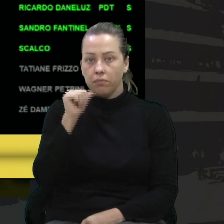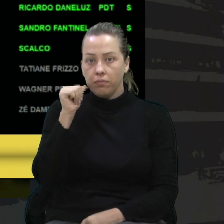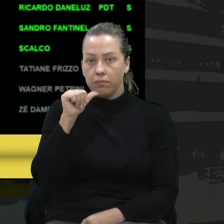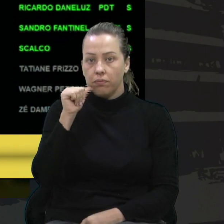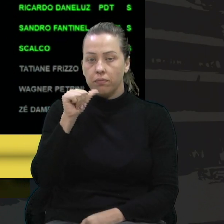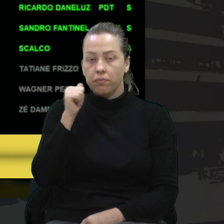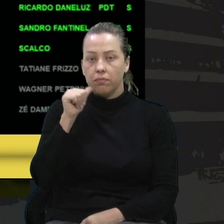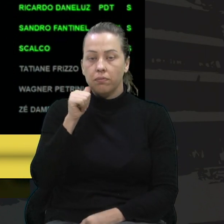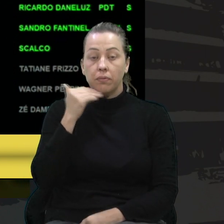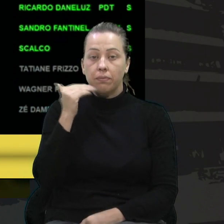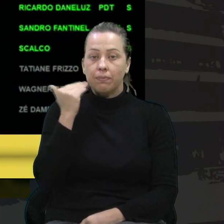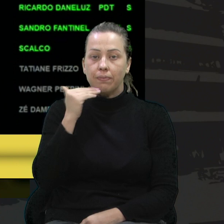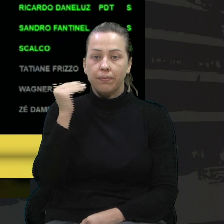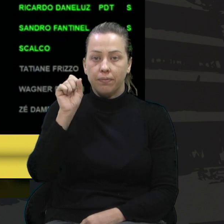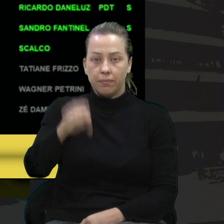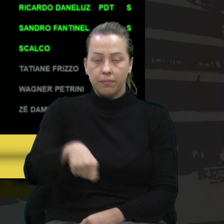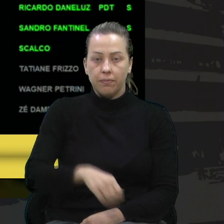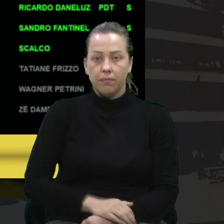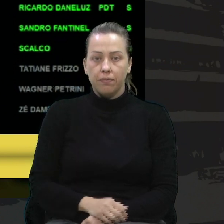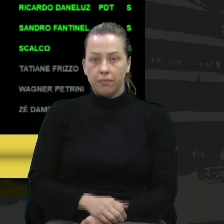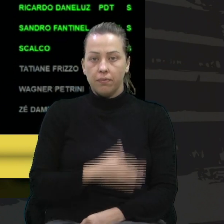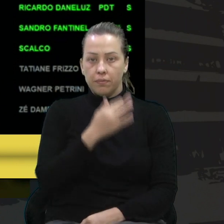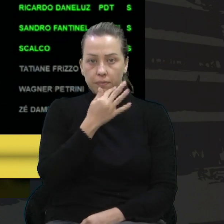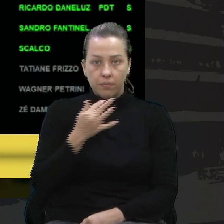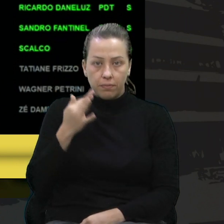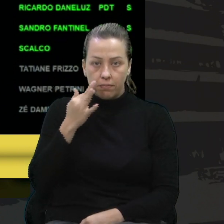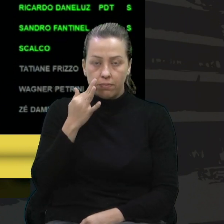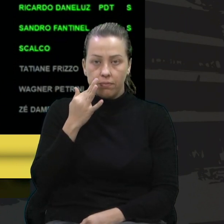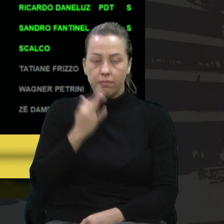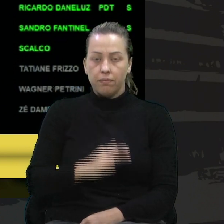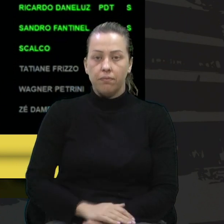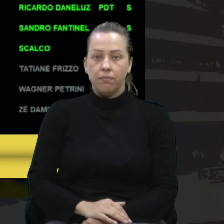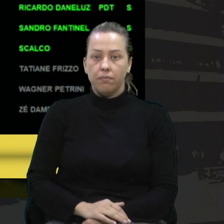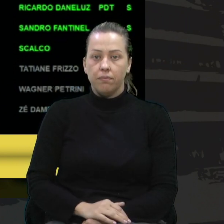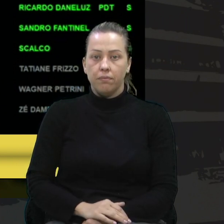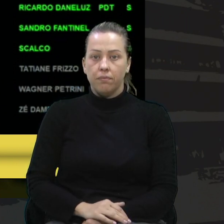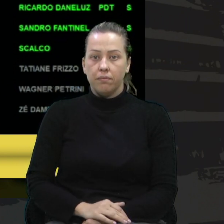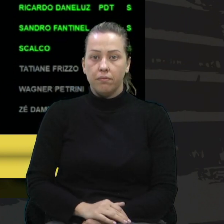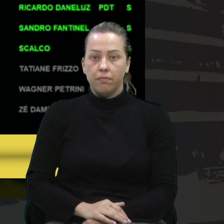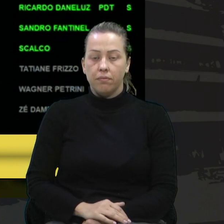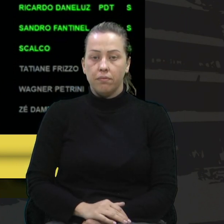Santos, sim. Tatiane Frisso.